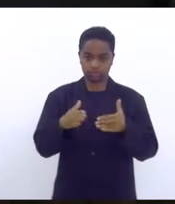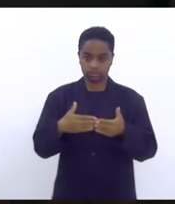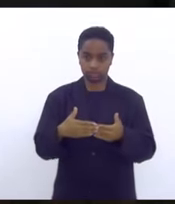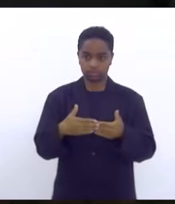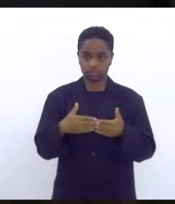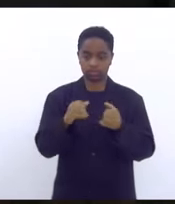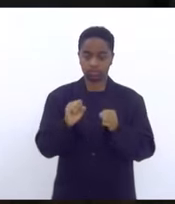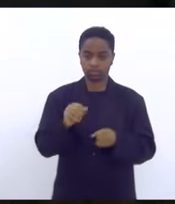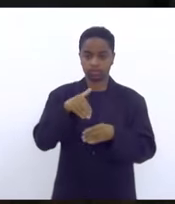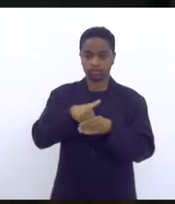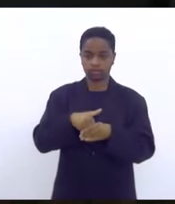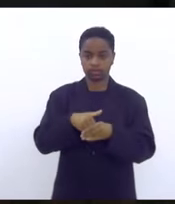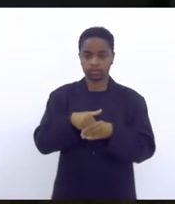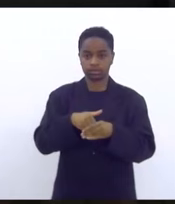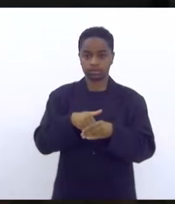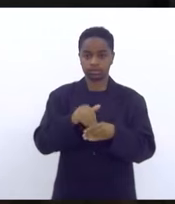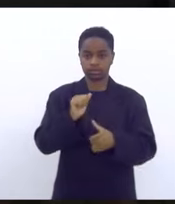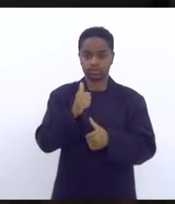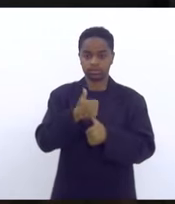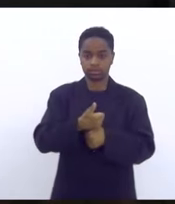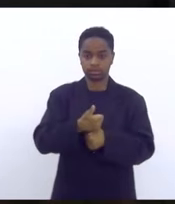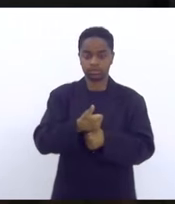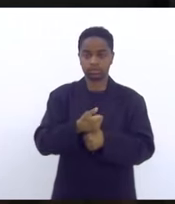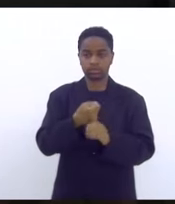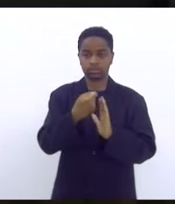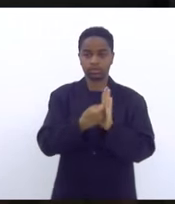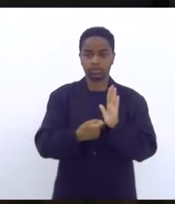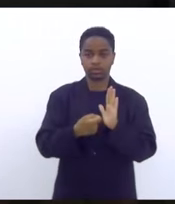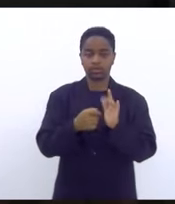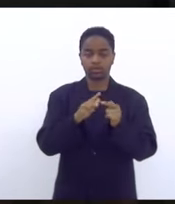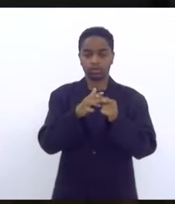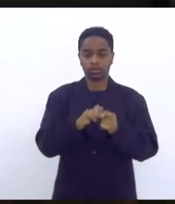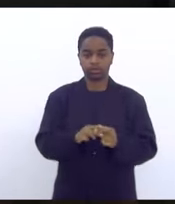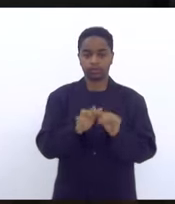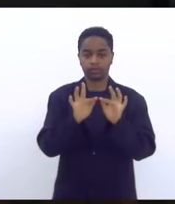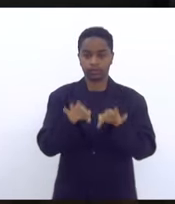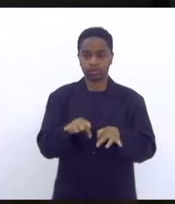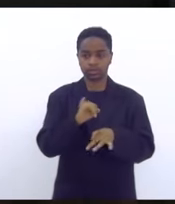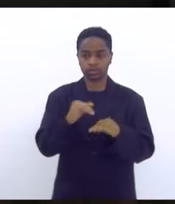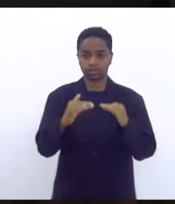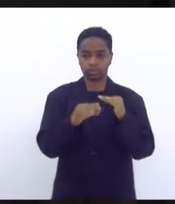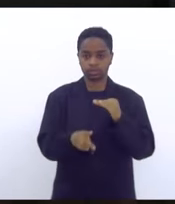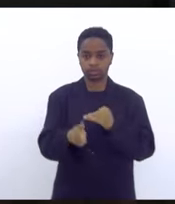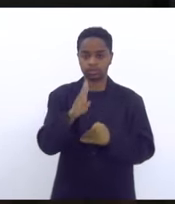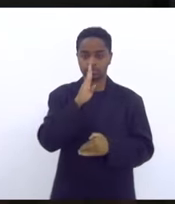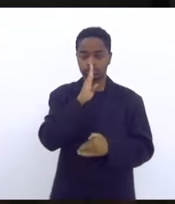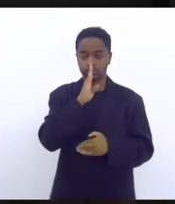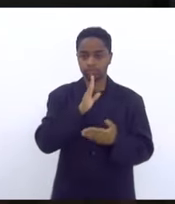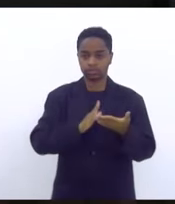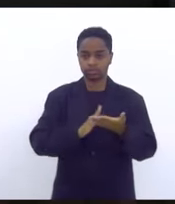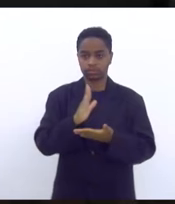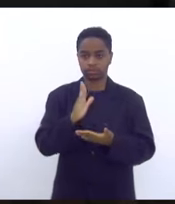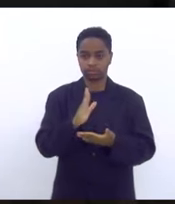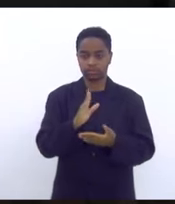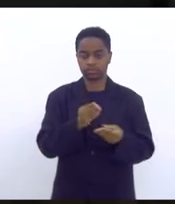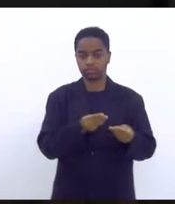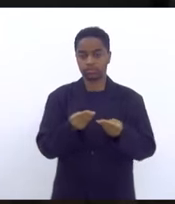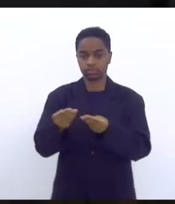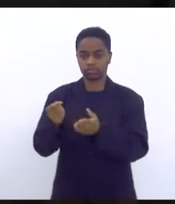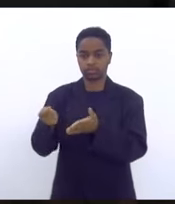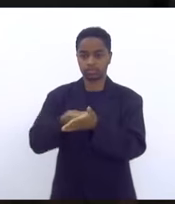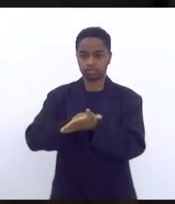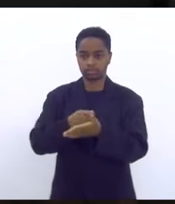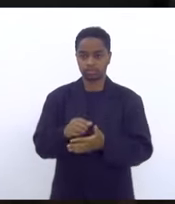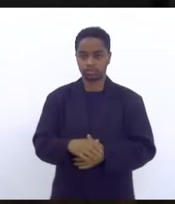discussão. Em votação, substitutivo com forma final de redação. Senhores que aprovam, permaneçam como estão. Aprovado, vai